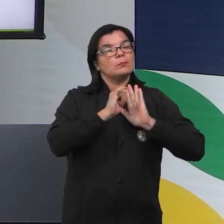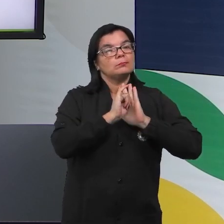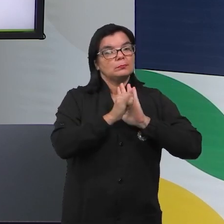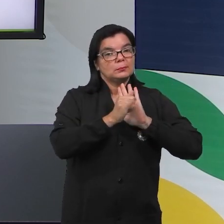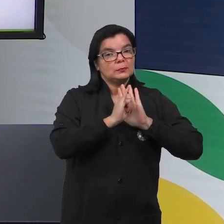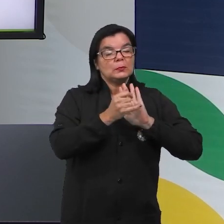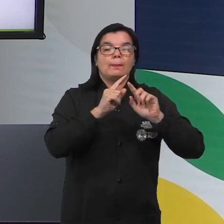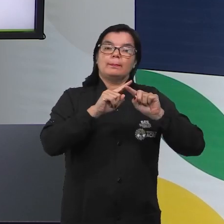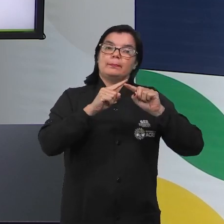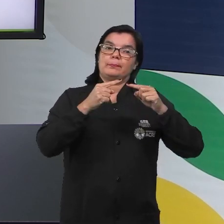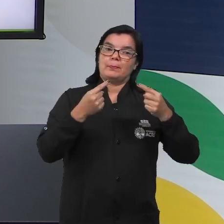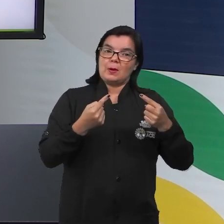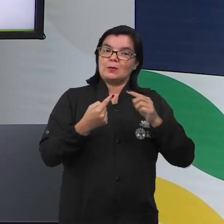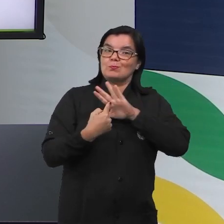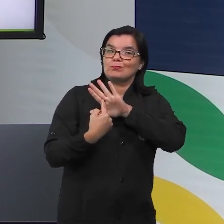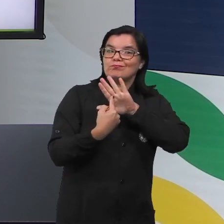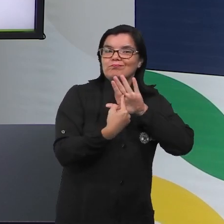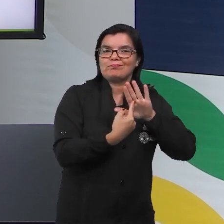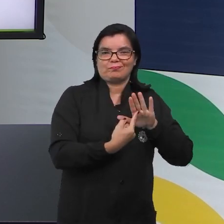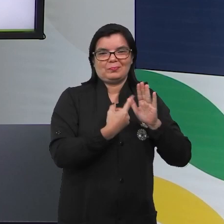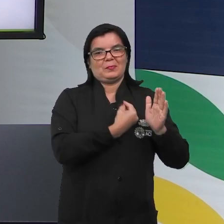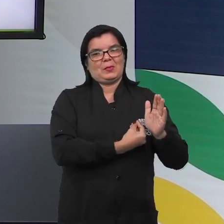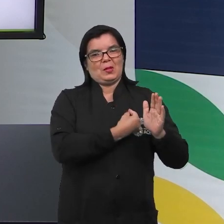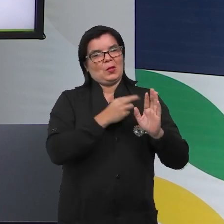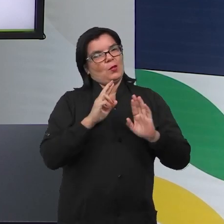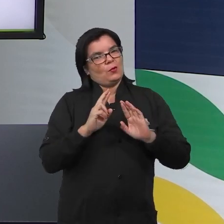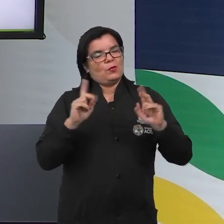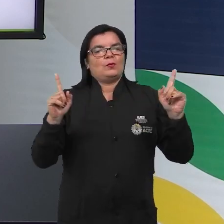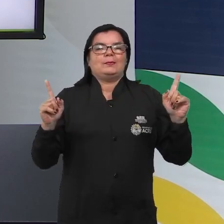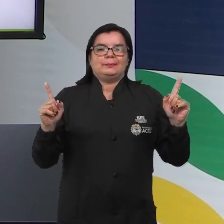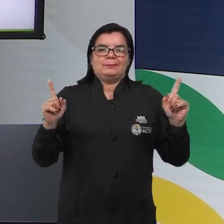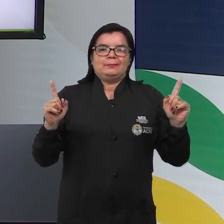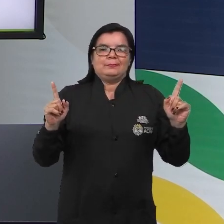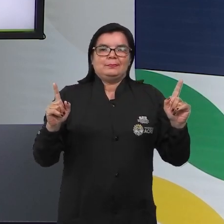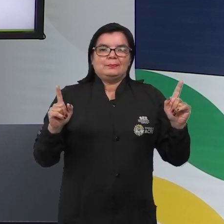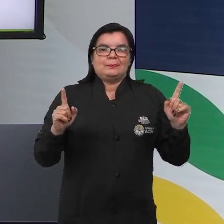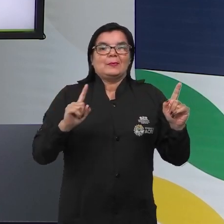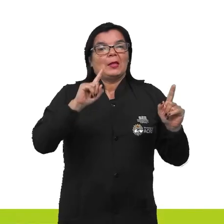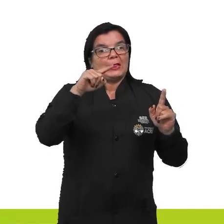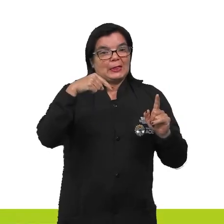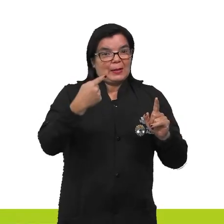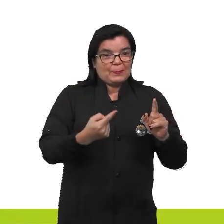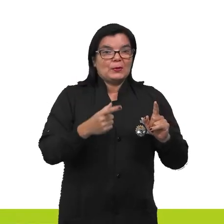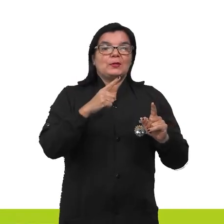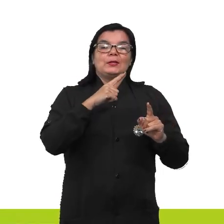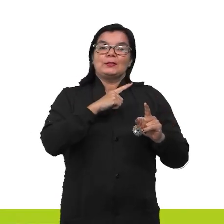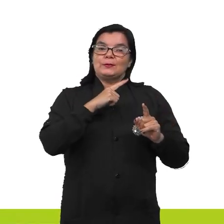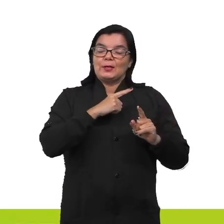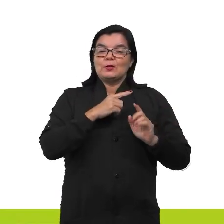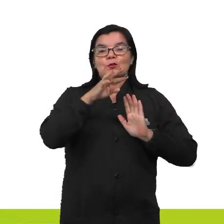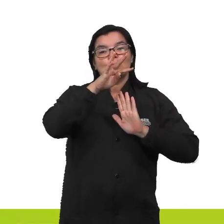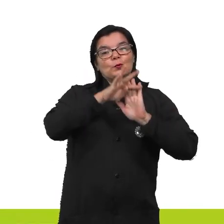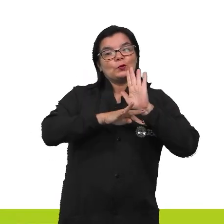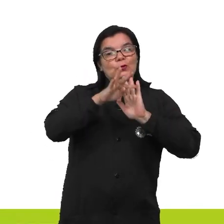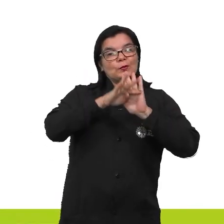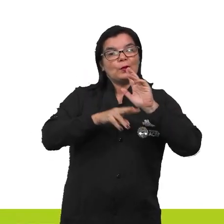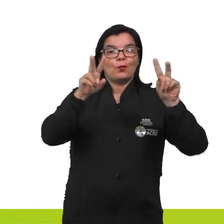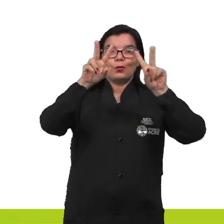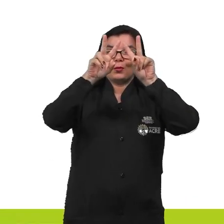narrativa, no entanto já mostrando a realidade de uma outra forma. Em seguida eu tenho para vocês um trecho